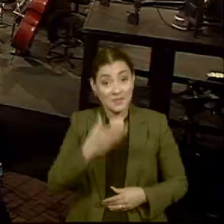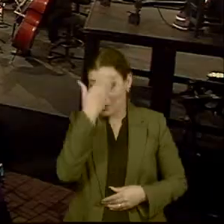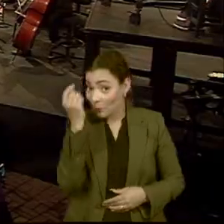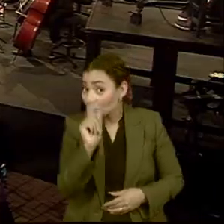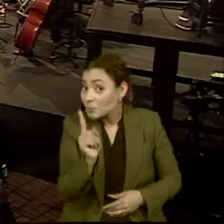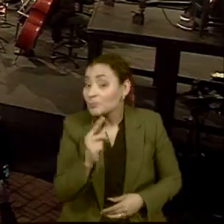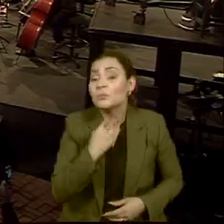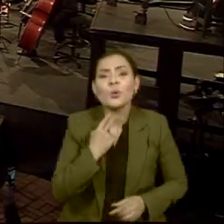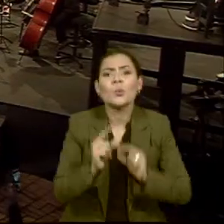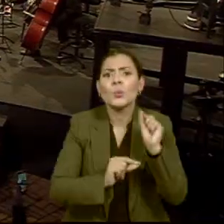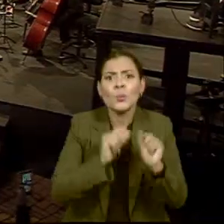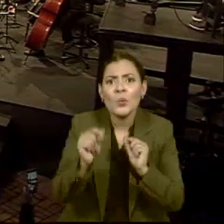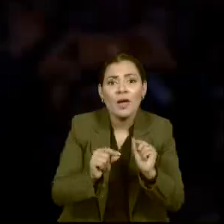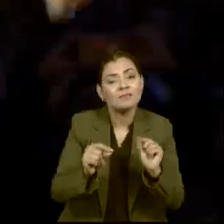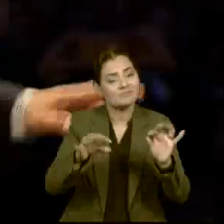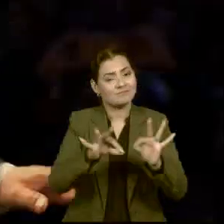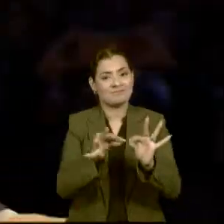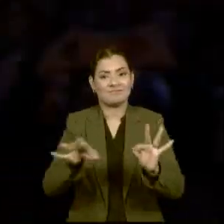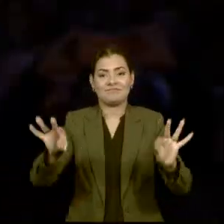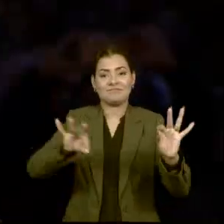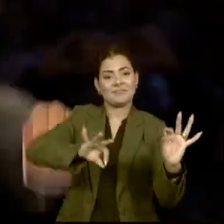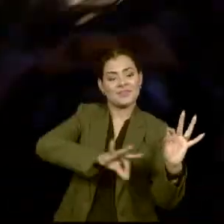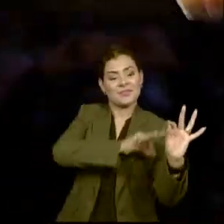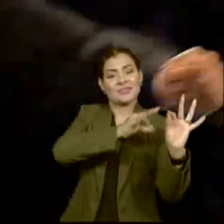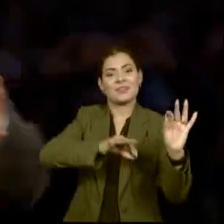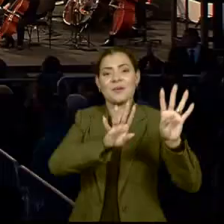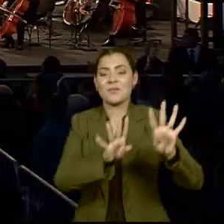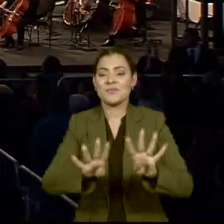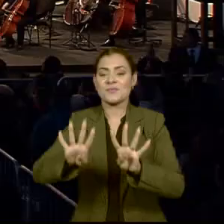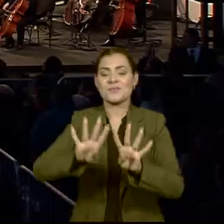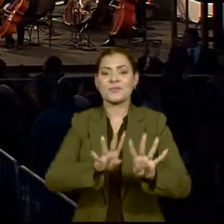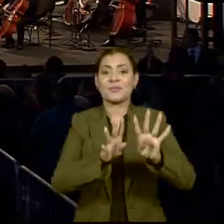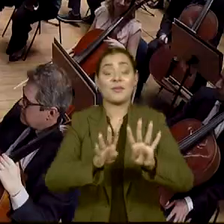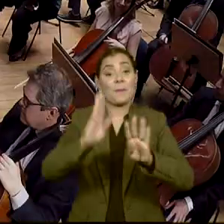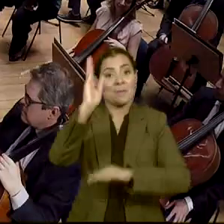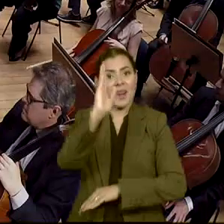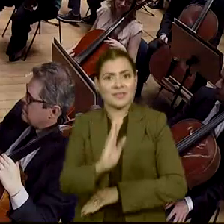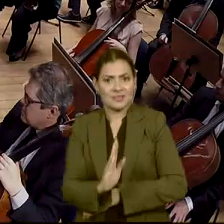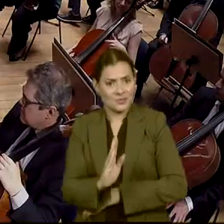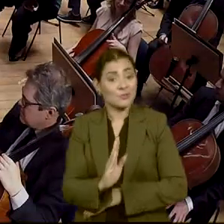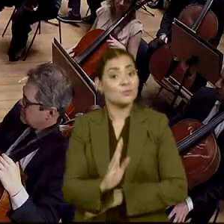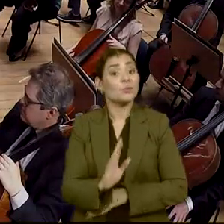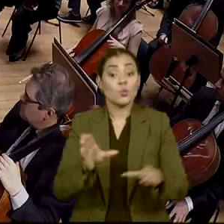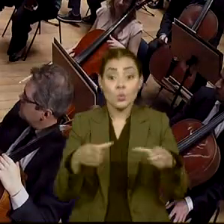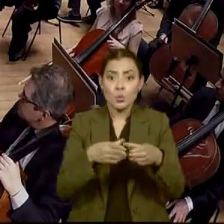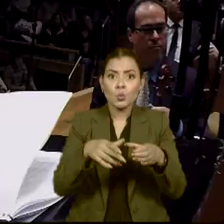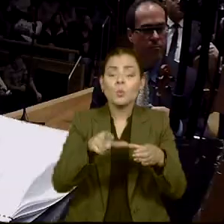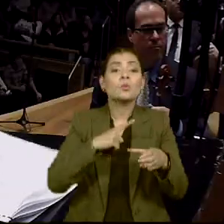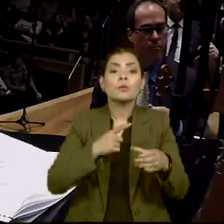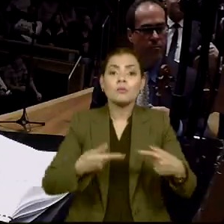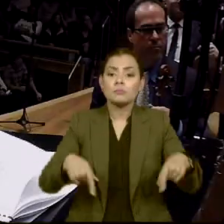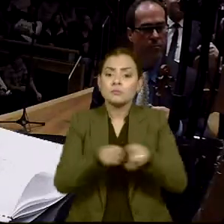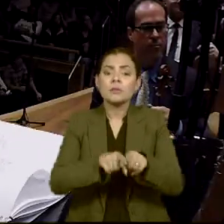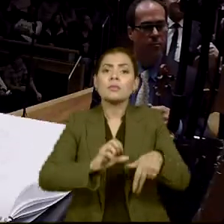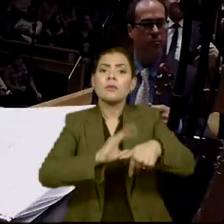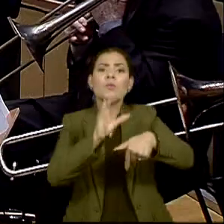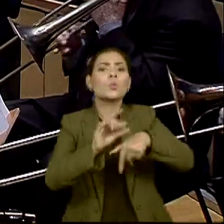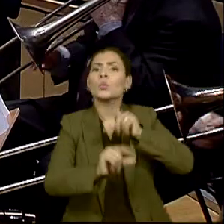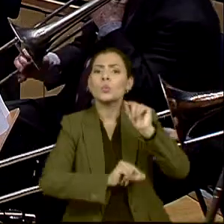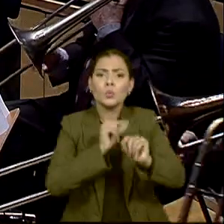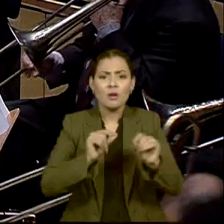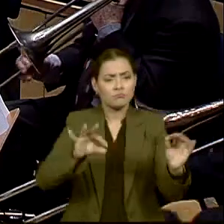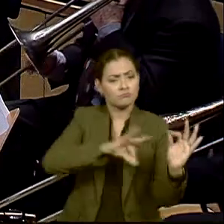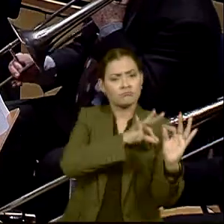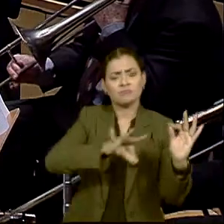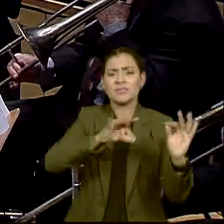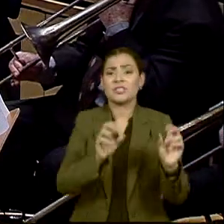E não poderia faltar nesse passeio a boa música da Orquestra Jazz Sinfônica Brasil. O grupo traz para a TV Cultura arranjos